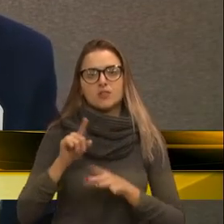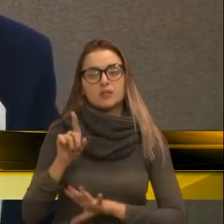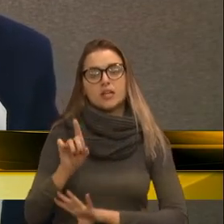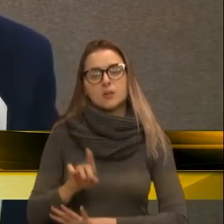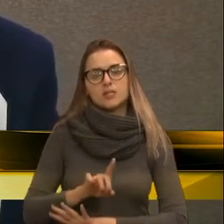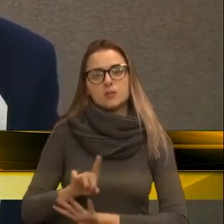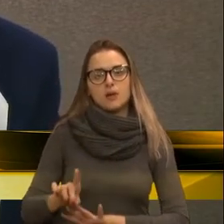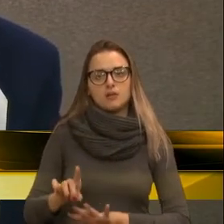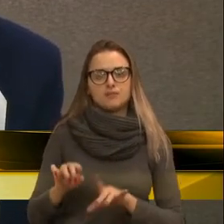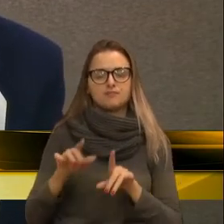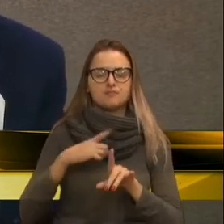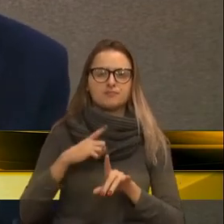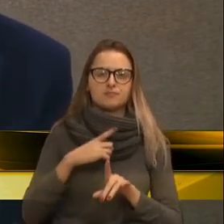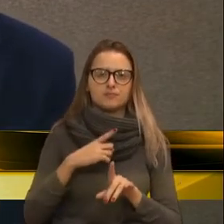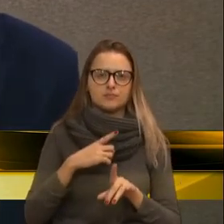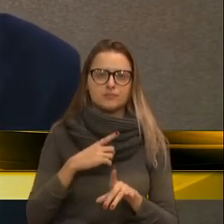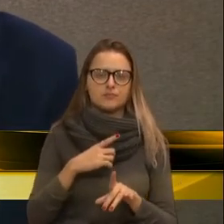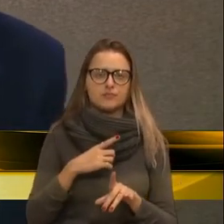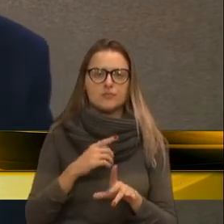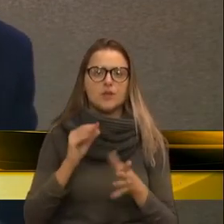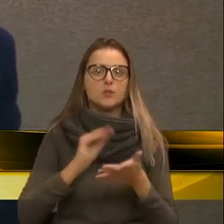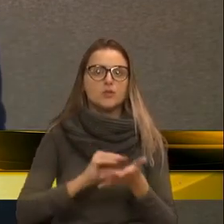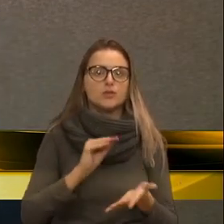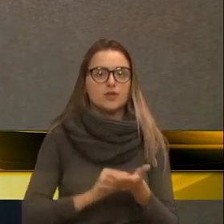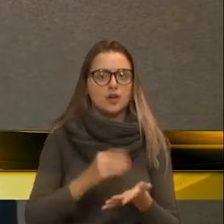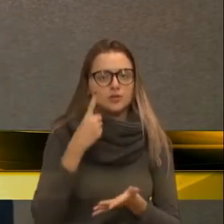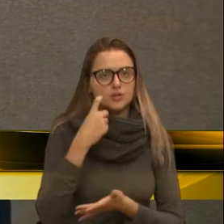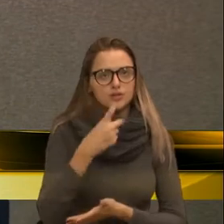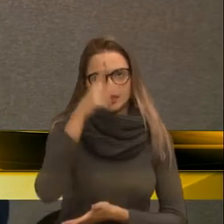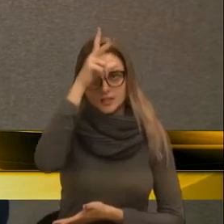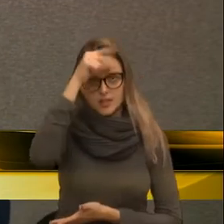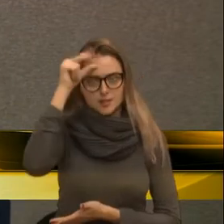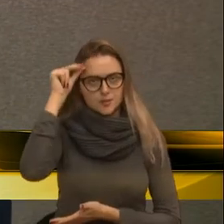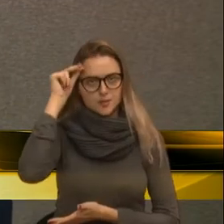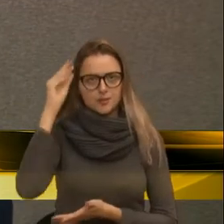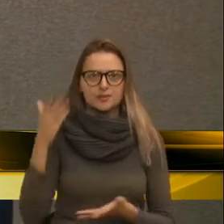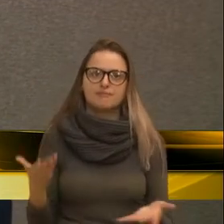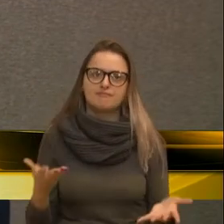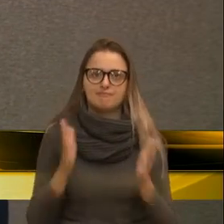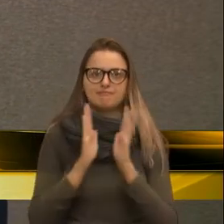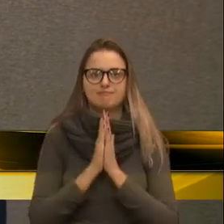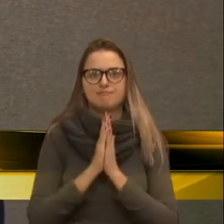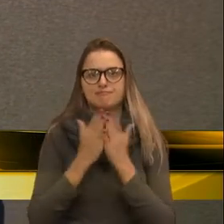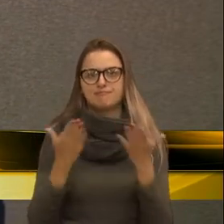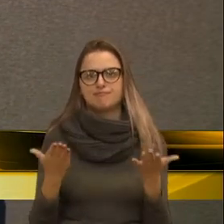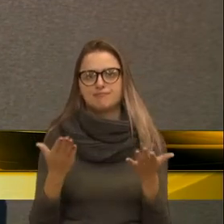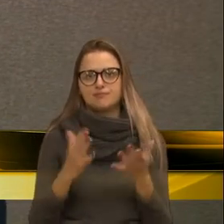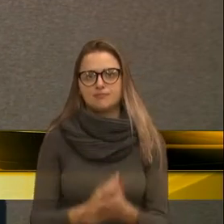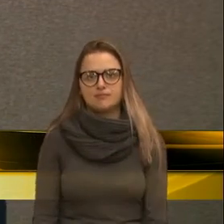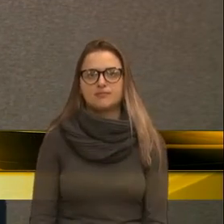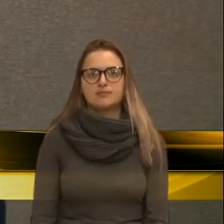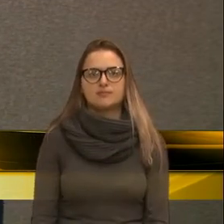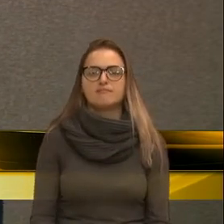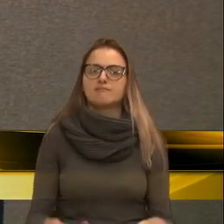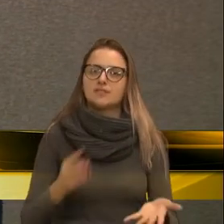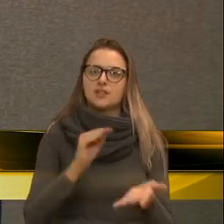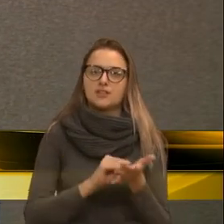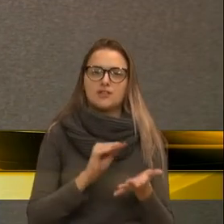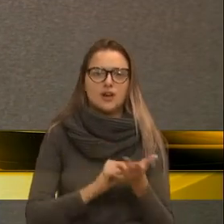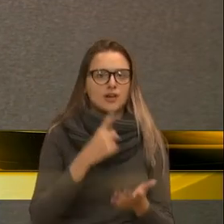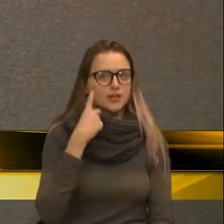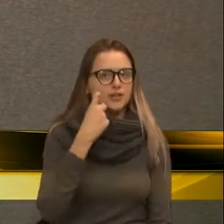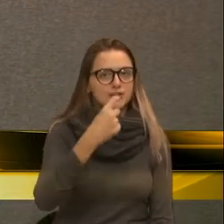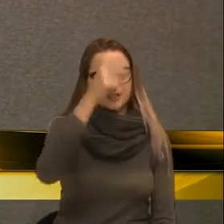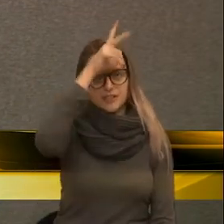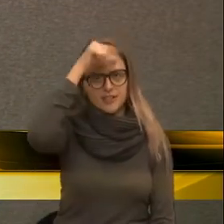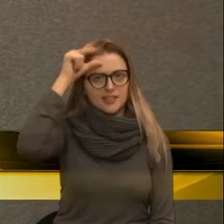lei complementar em exame por ausência de interesse público. Amém. Né? Ausência de interesse